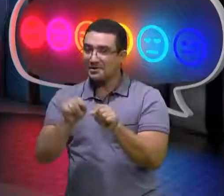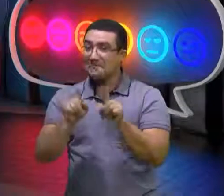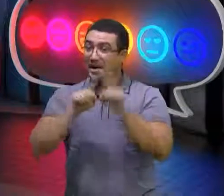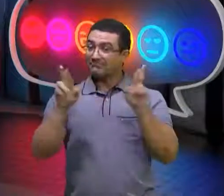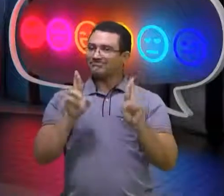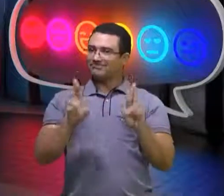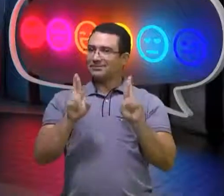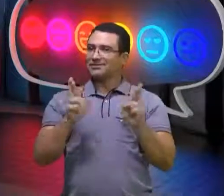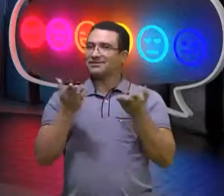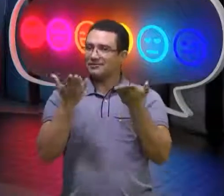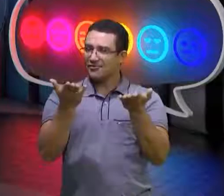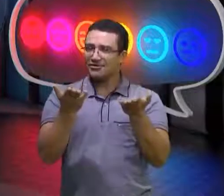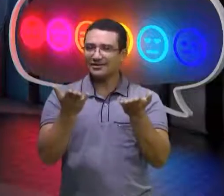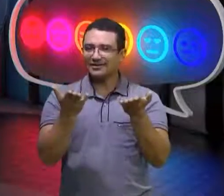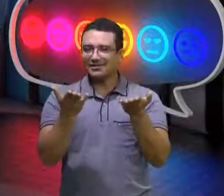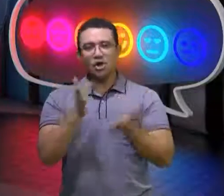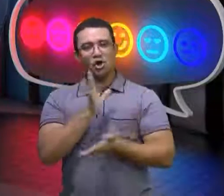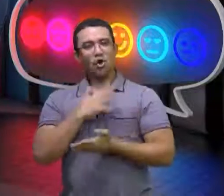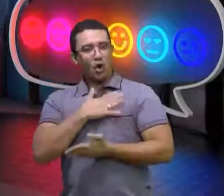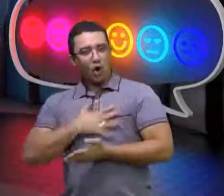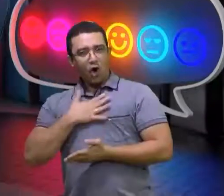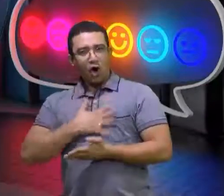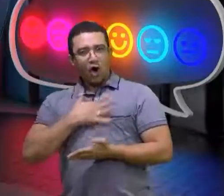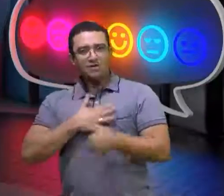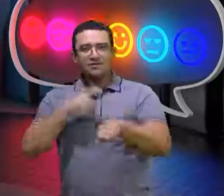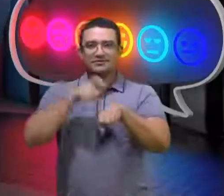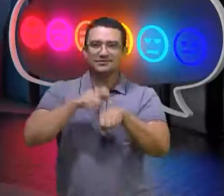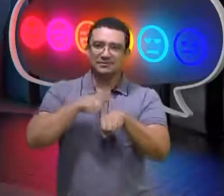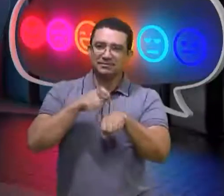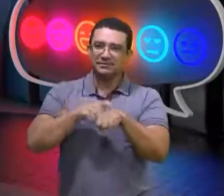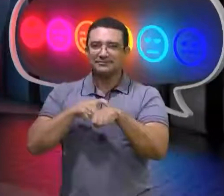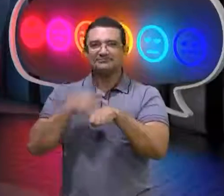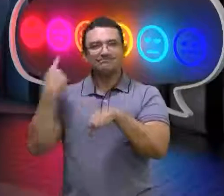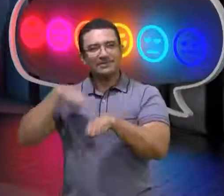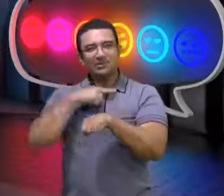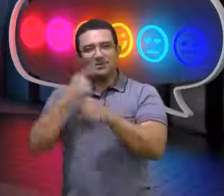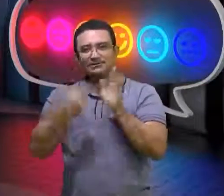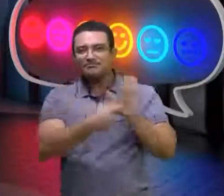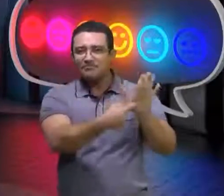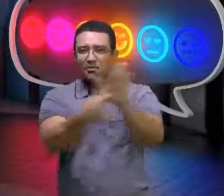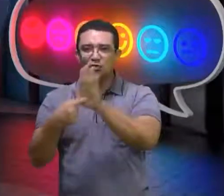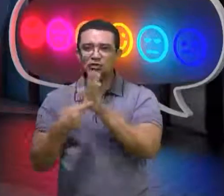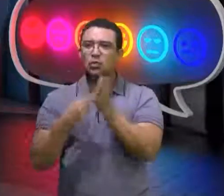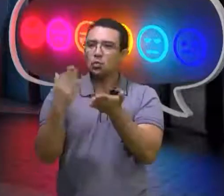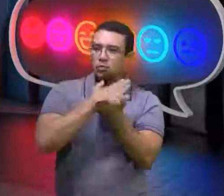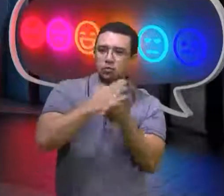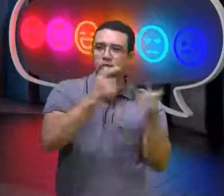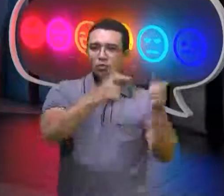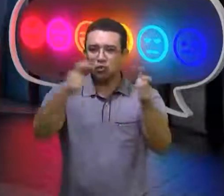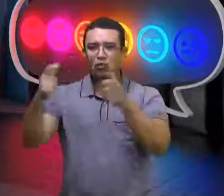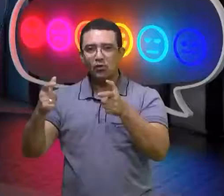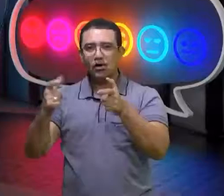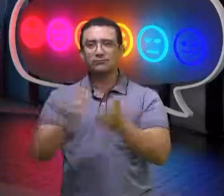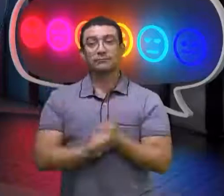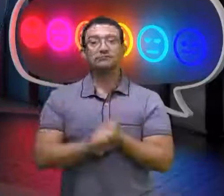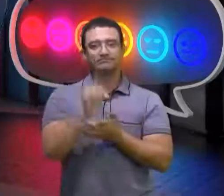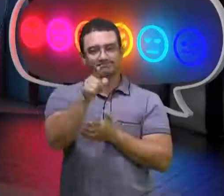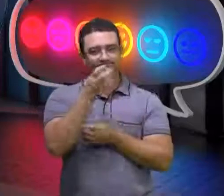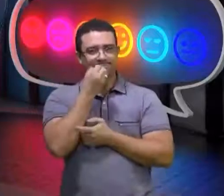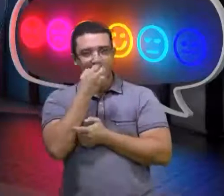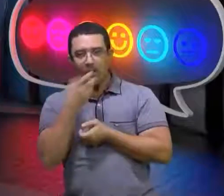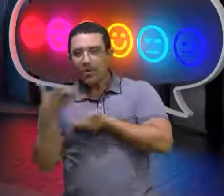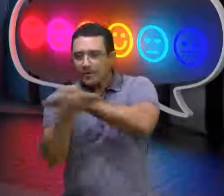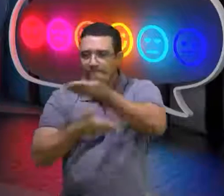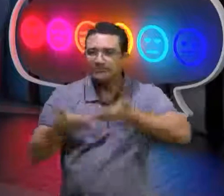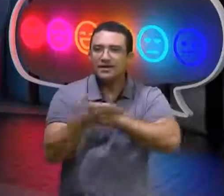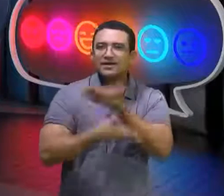vocês tenham gostado bastante desse momento, né? A gente trouxe aí algumas dessas localidades, gostei de ver a participação de